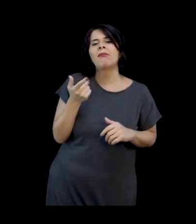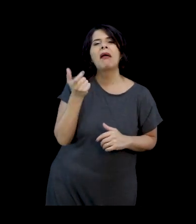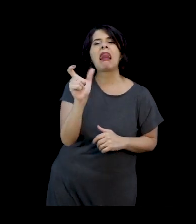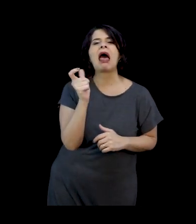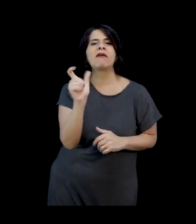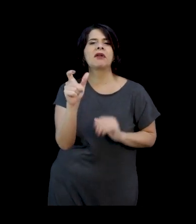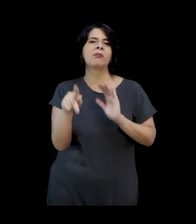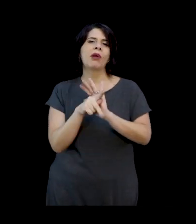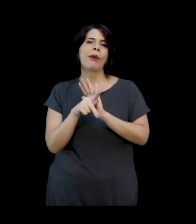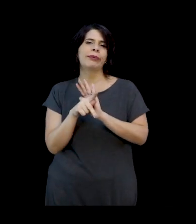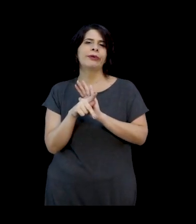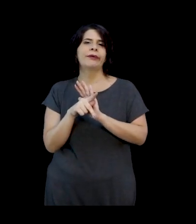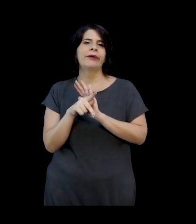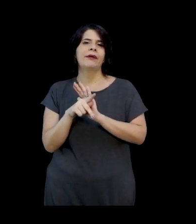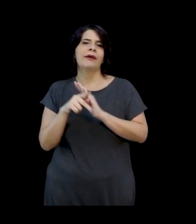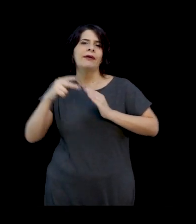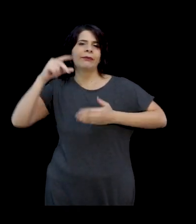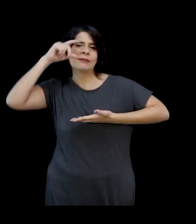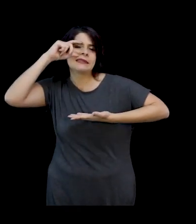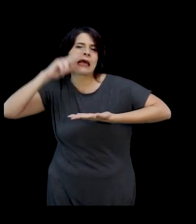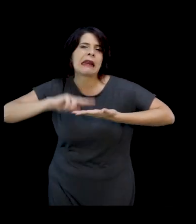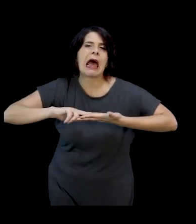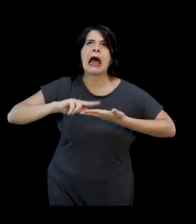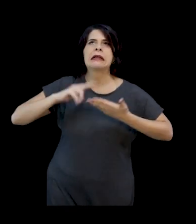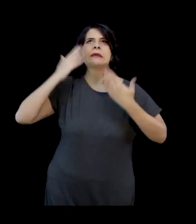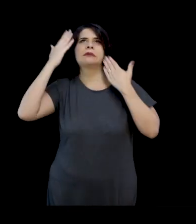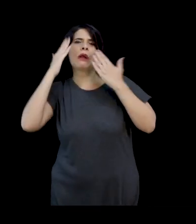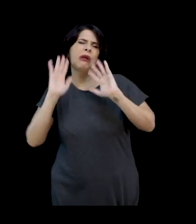mas assim, essa vida do espírito,